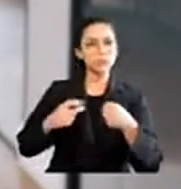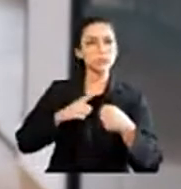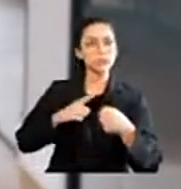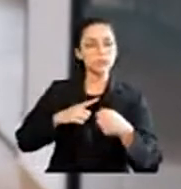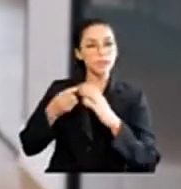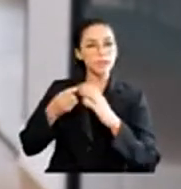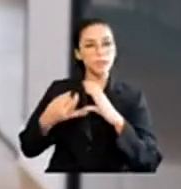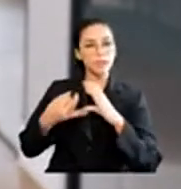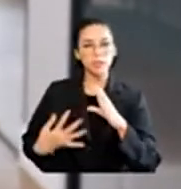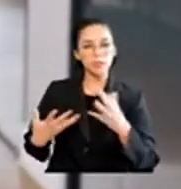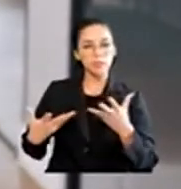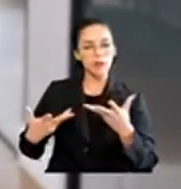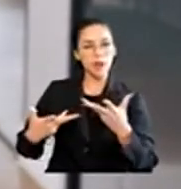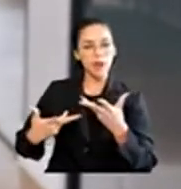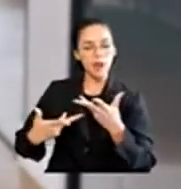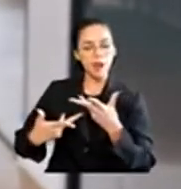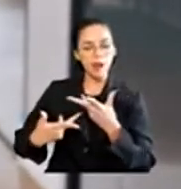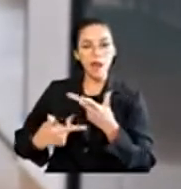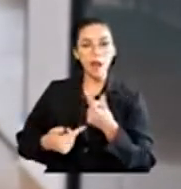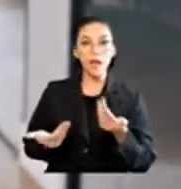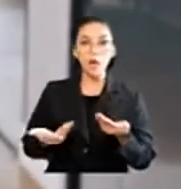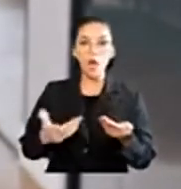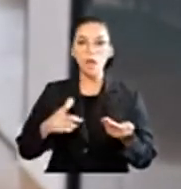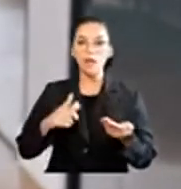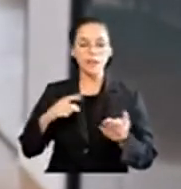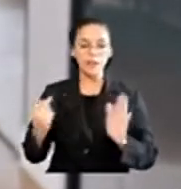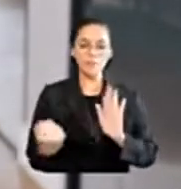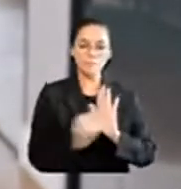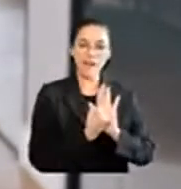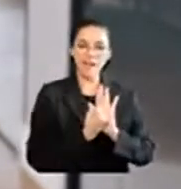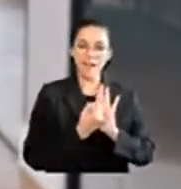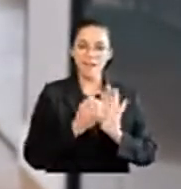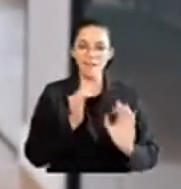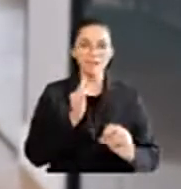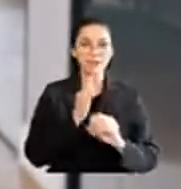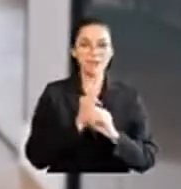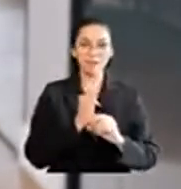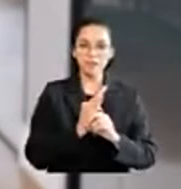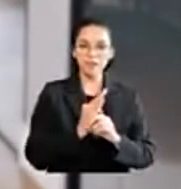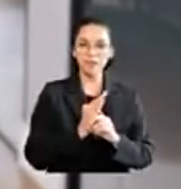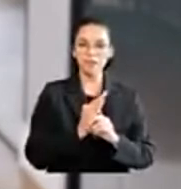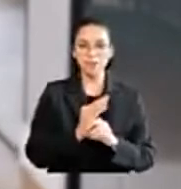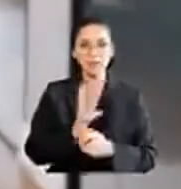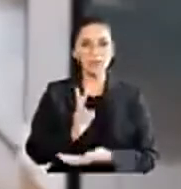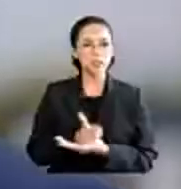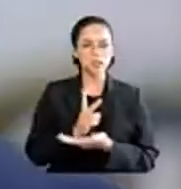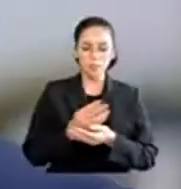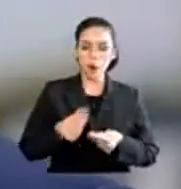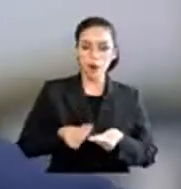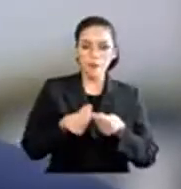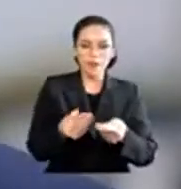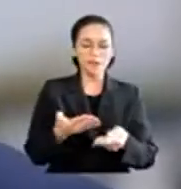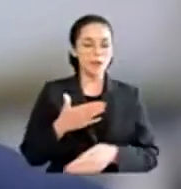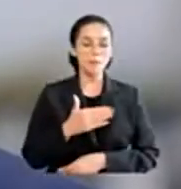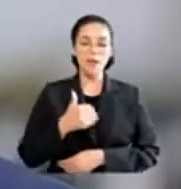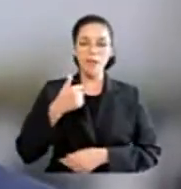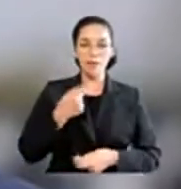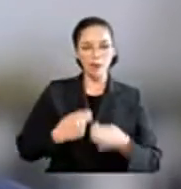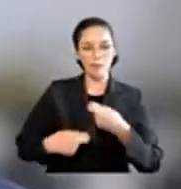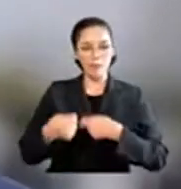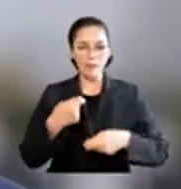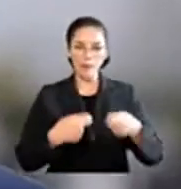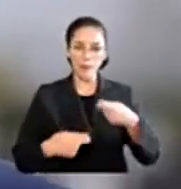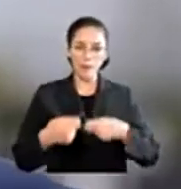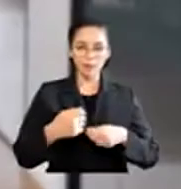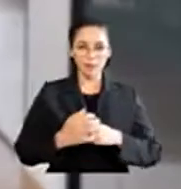e que agora chega na marca Fiat para completar uma oferta cada vez melhor de soluções comerciais para todo tipo